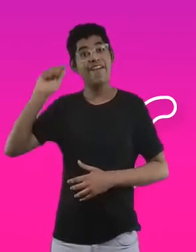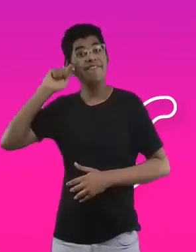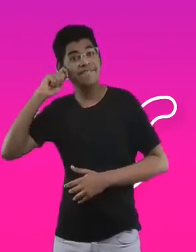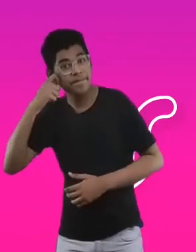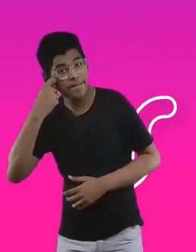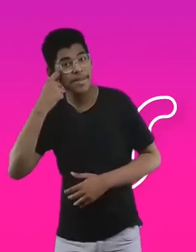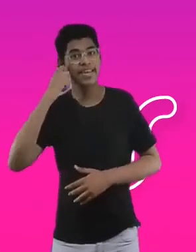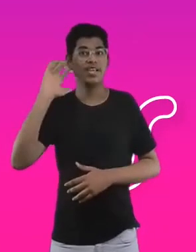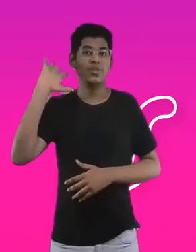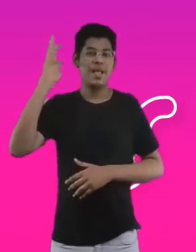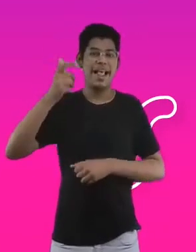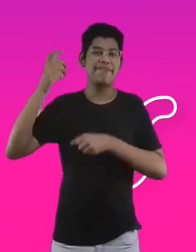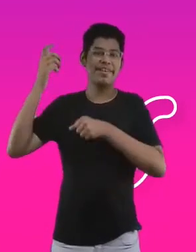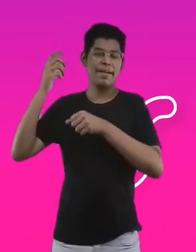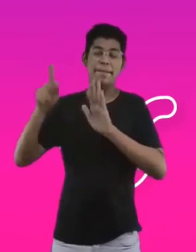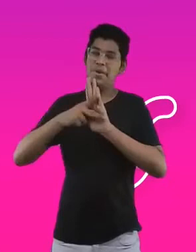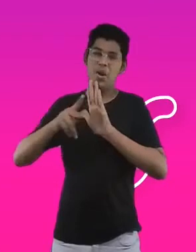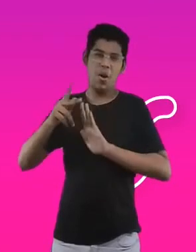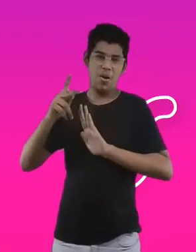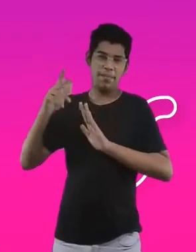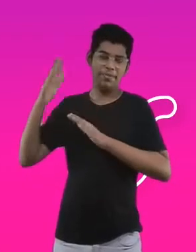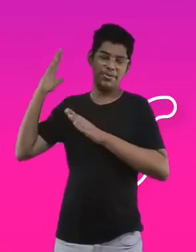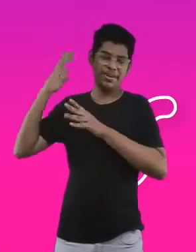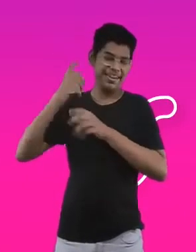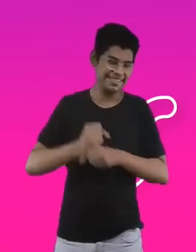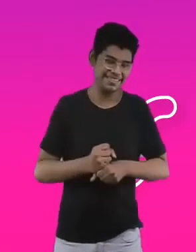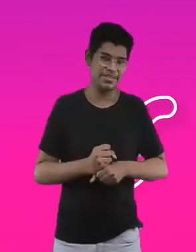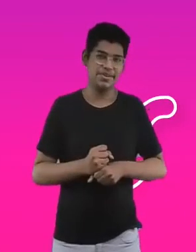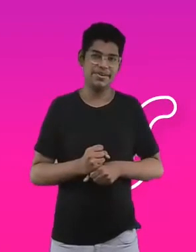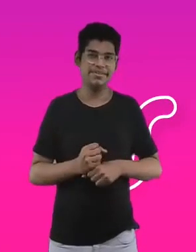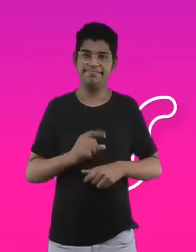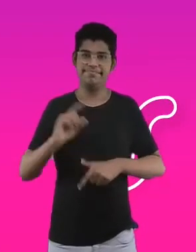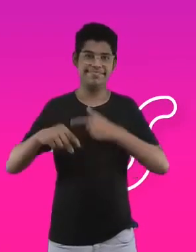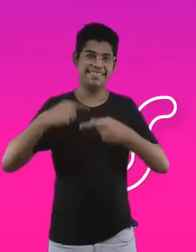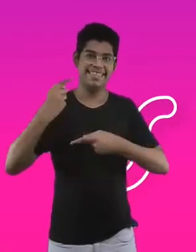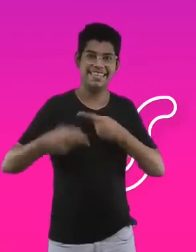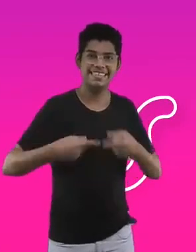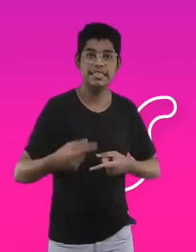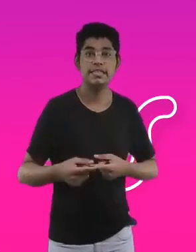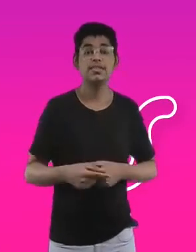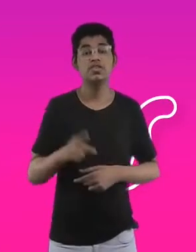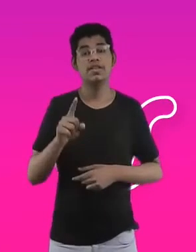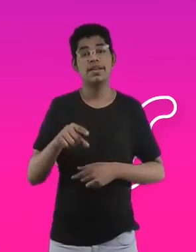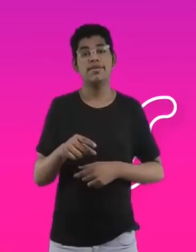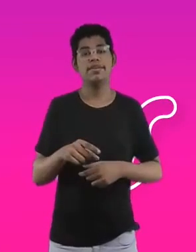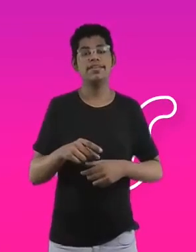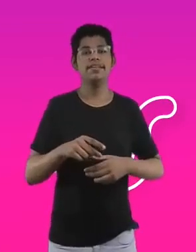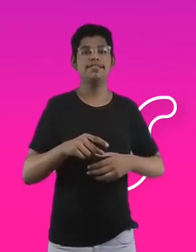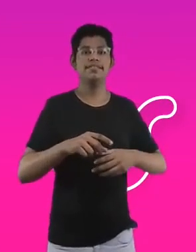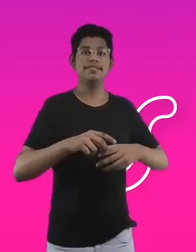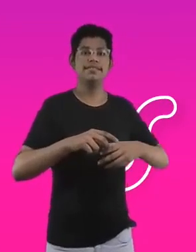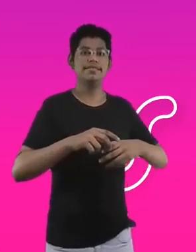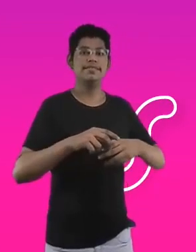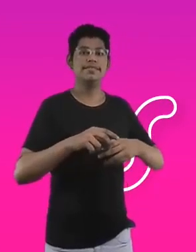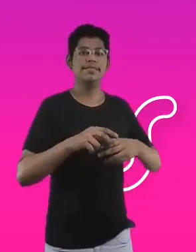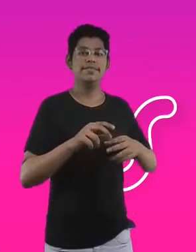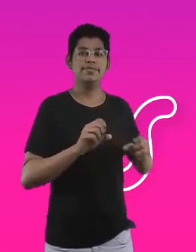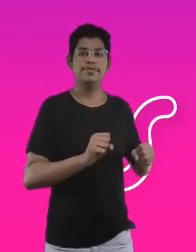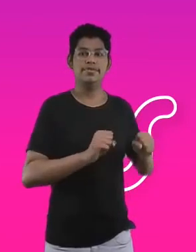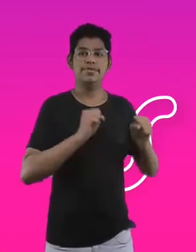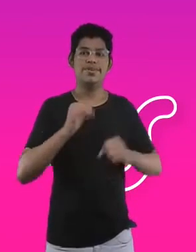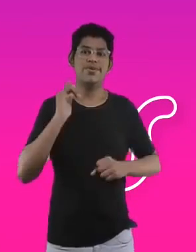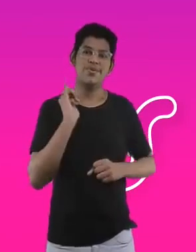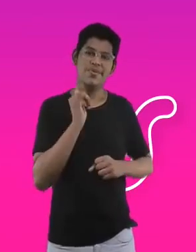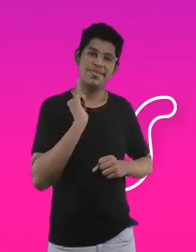afrodescendente, é muito pela oralidade. Isso é uma das nossas potências, uma das, existem